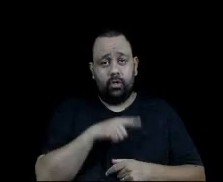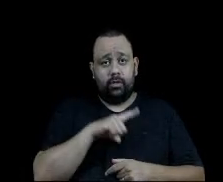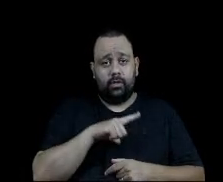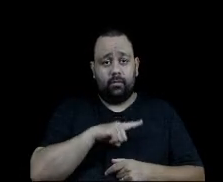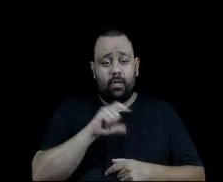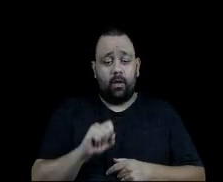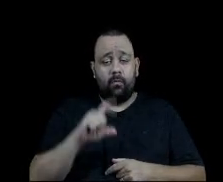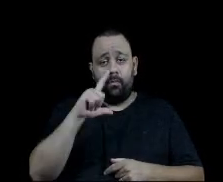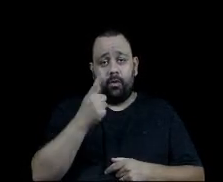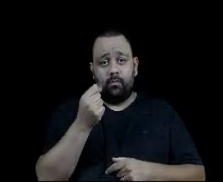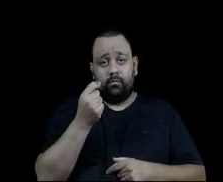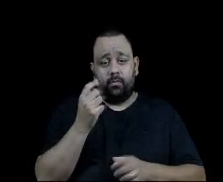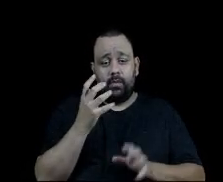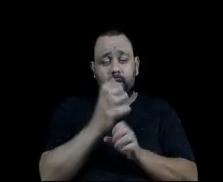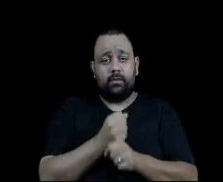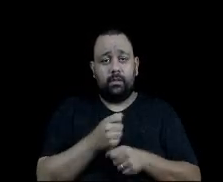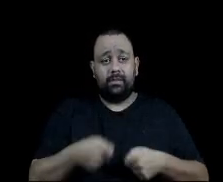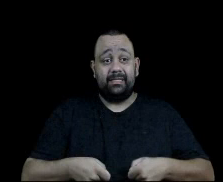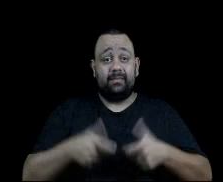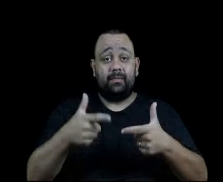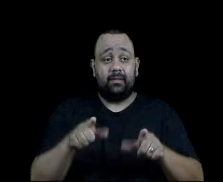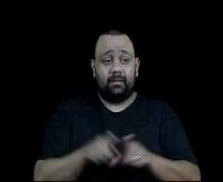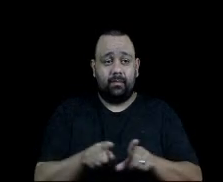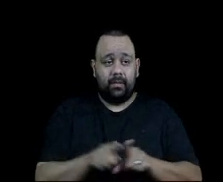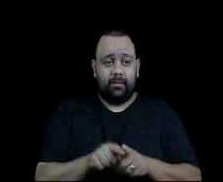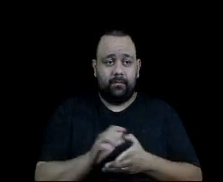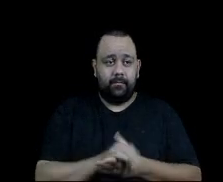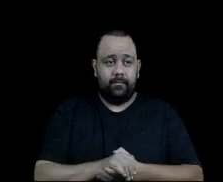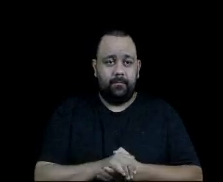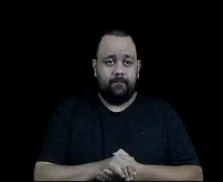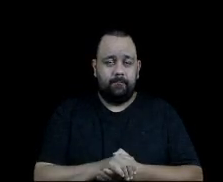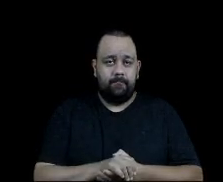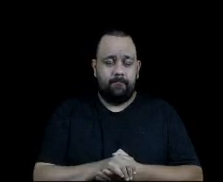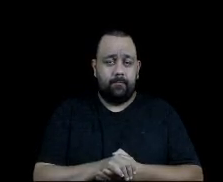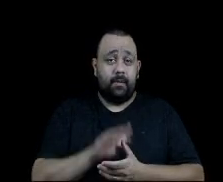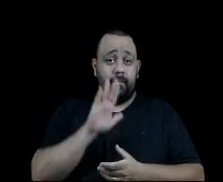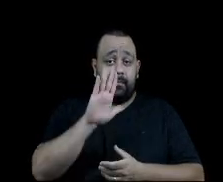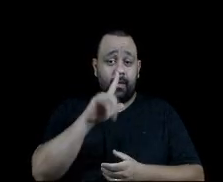então naturalmente a gente tem um aumento de receita, a gente tem um aumento de despesa,